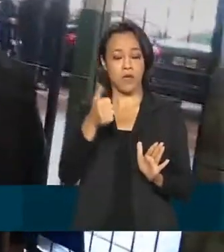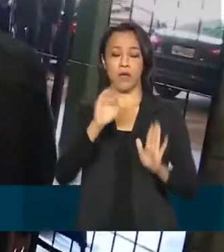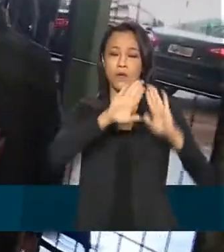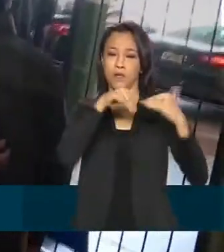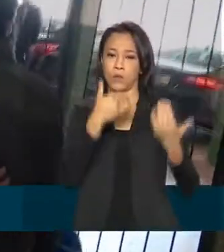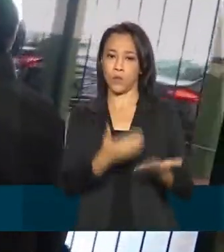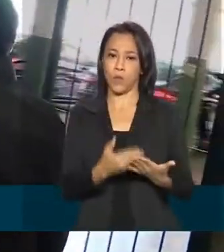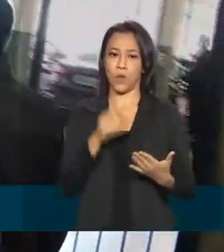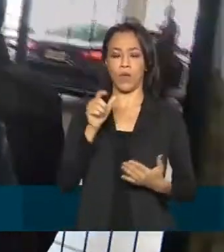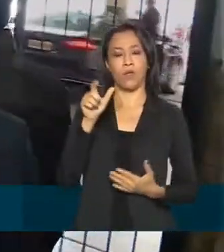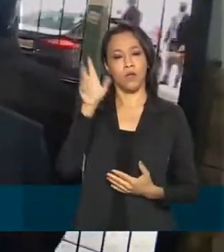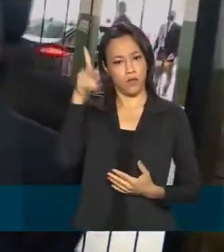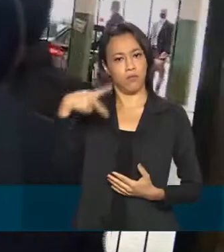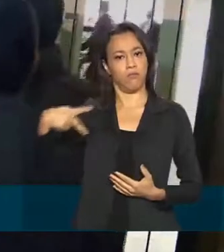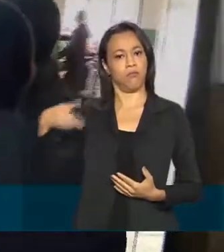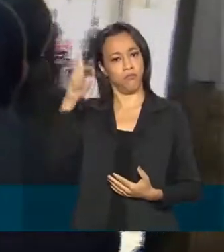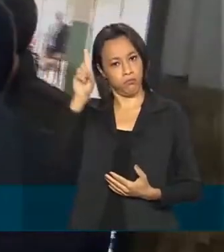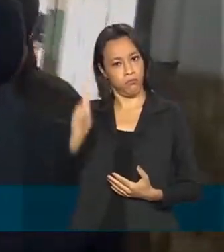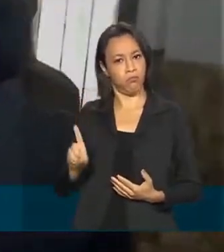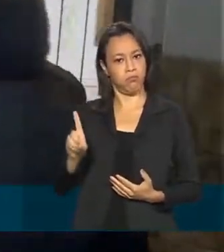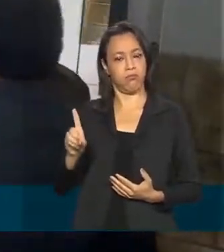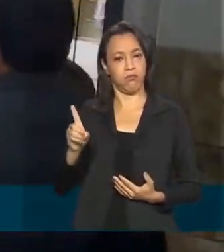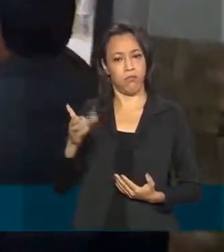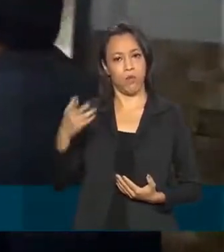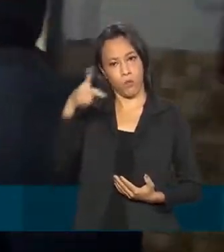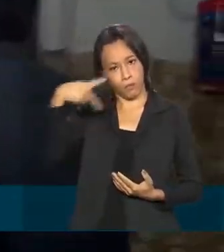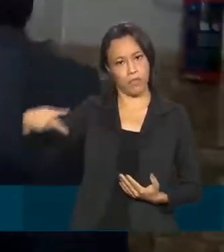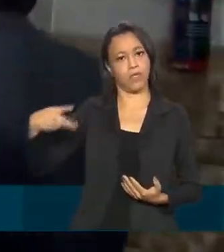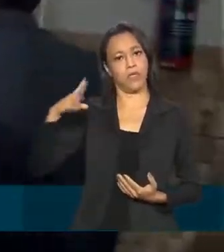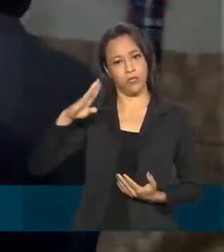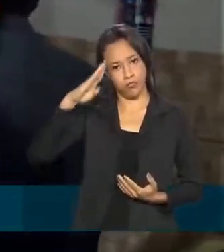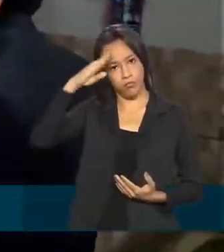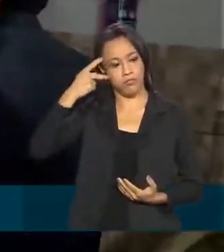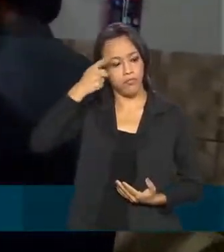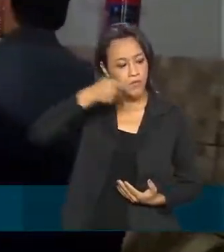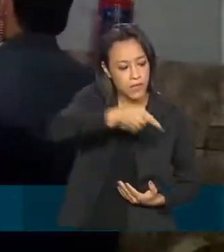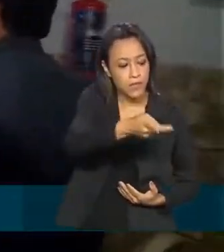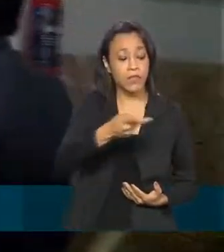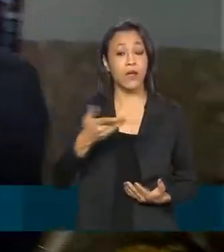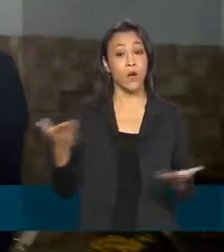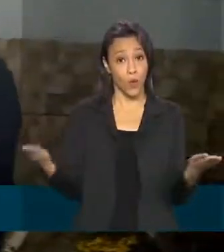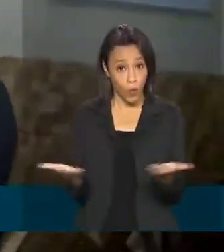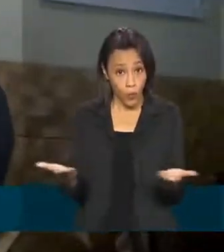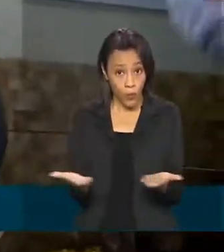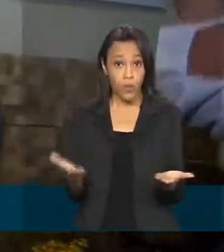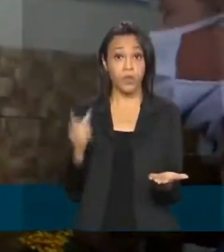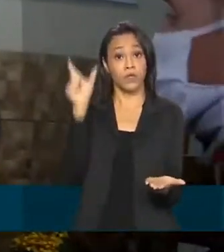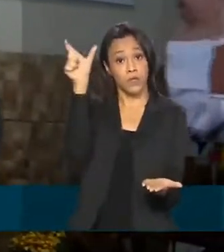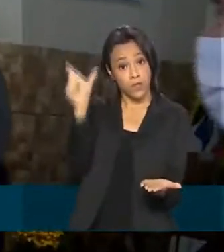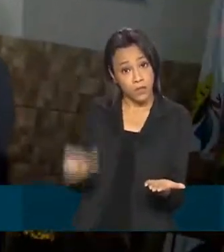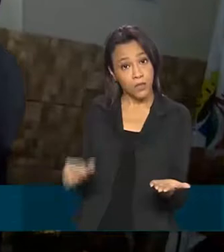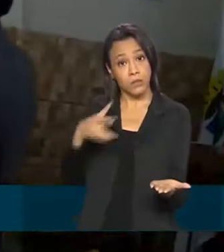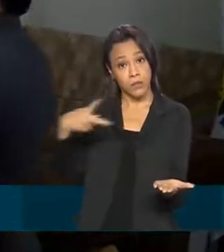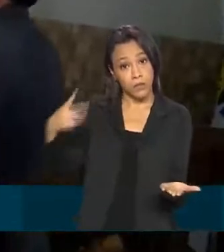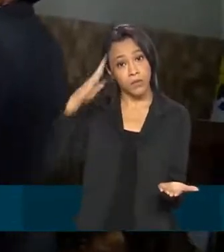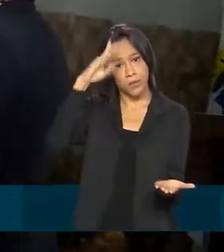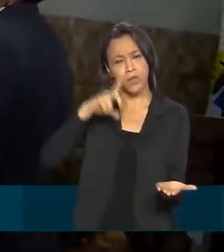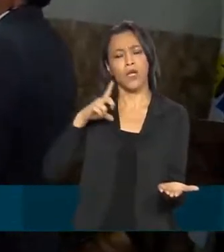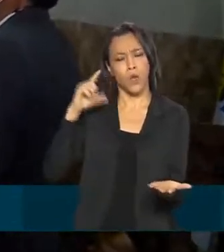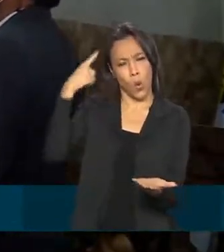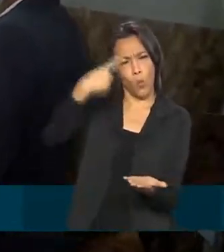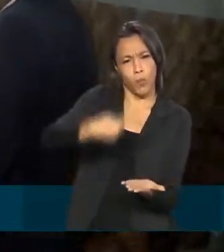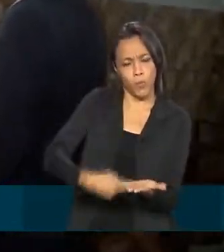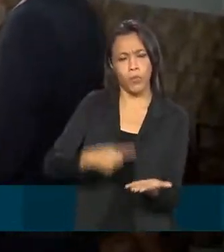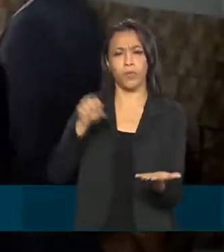que o presidente visita. Ainda hoje o presidente tem agenda, tem compromissos em Bagé, ele vai